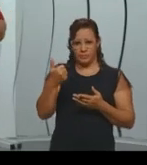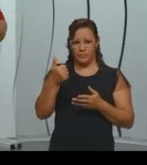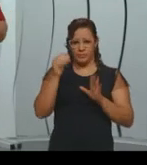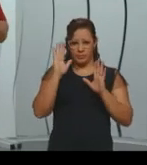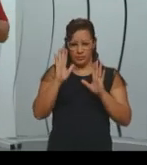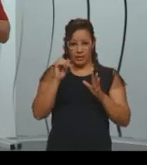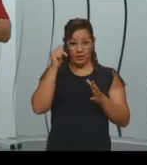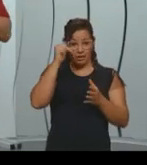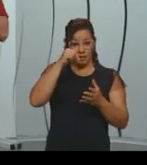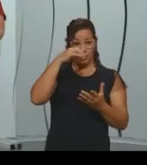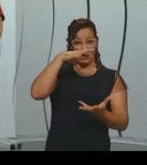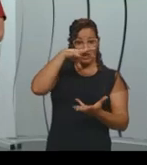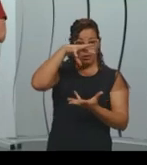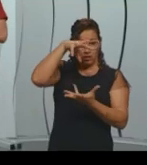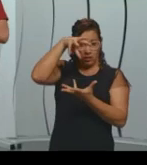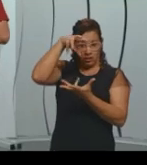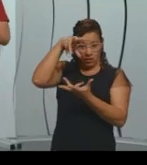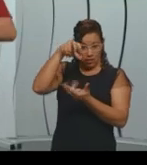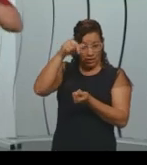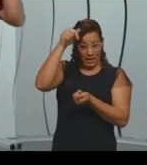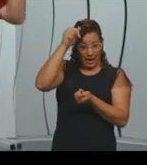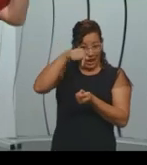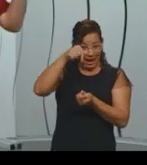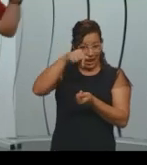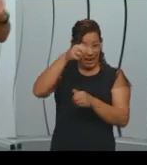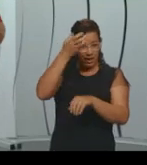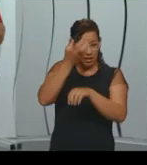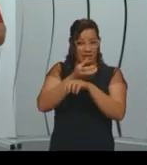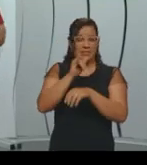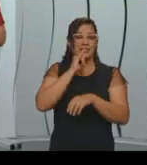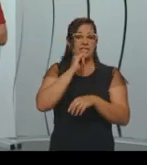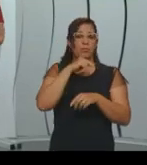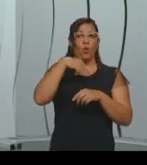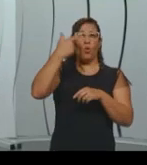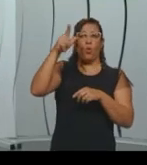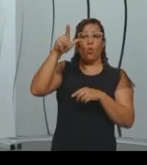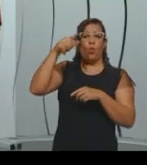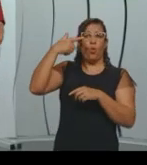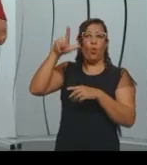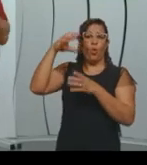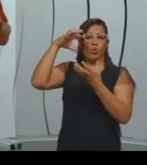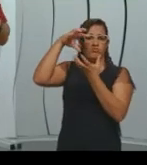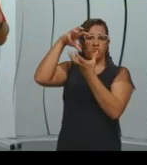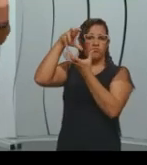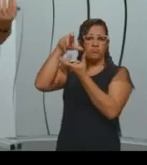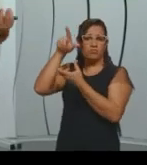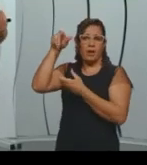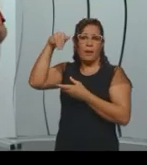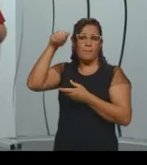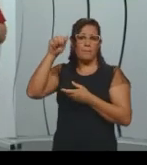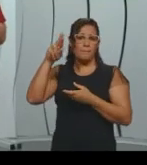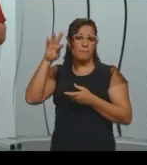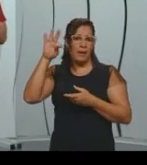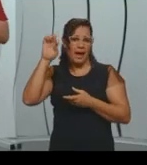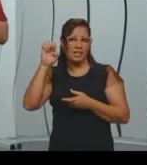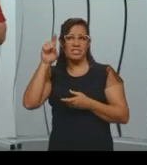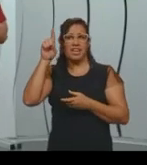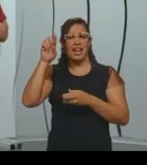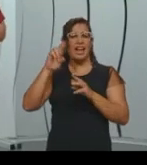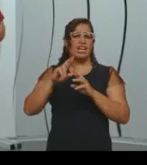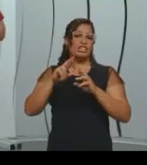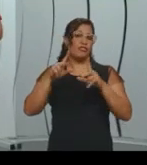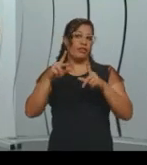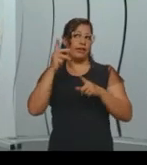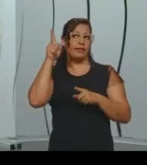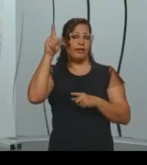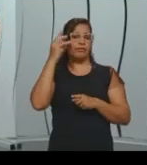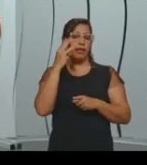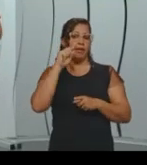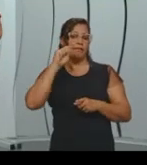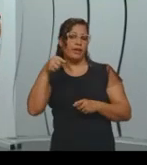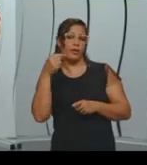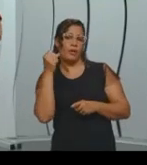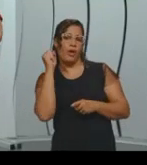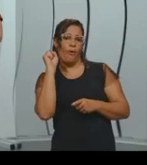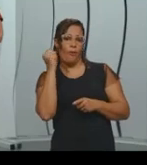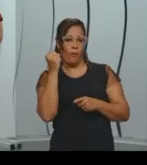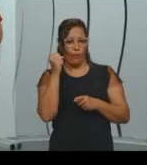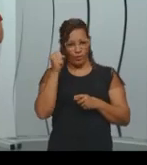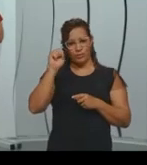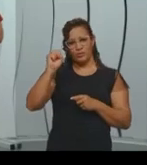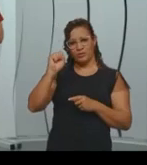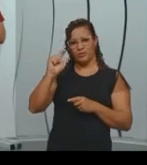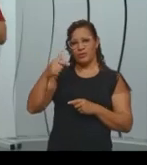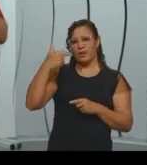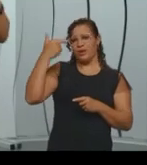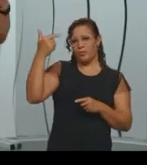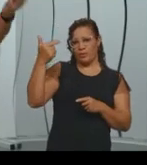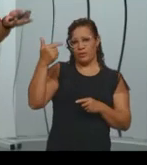Terra. Se formos para outro lugar, se formos para Marte, por exemplo, o valor de G lá é diferente, é em torno de 3,8 metros por segundo